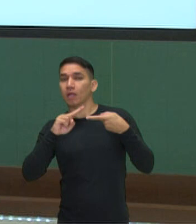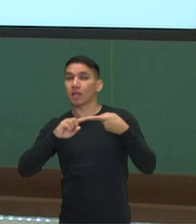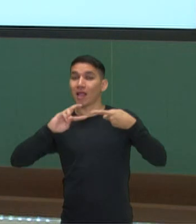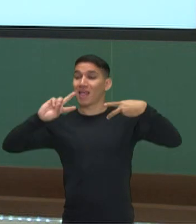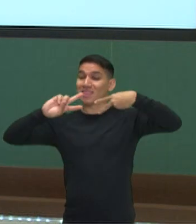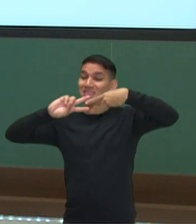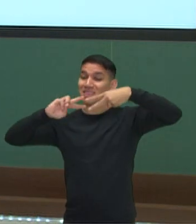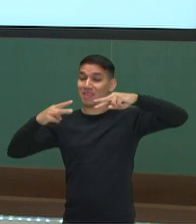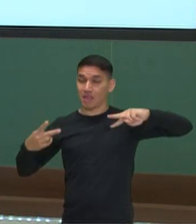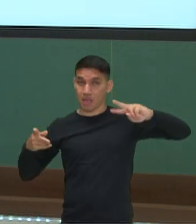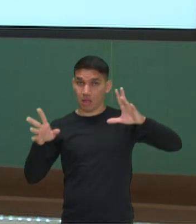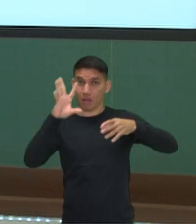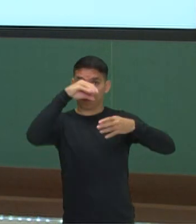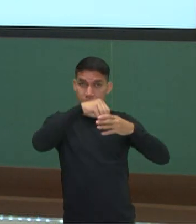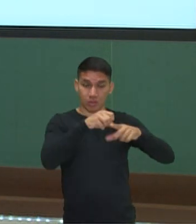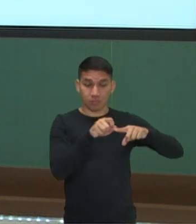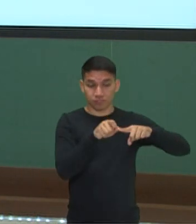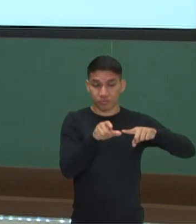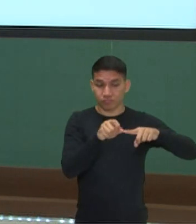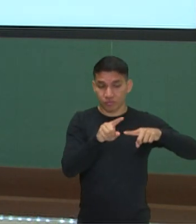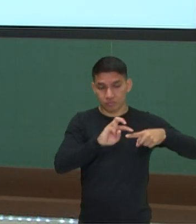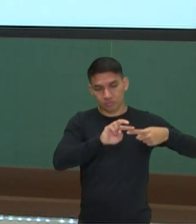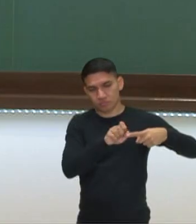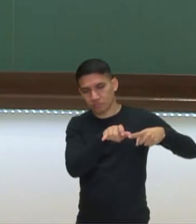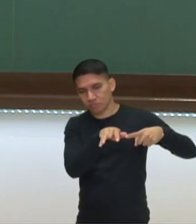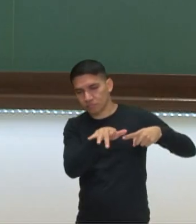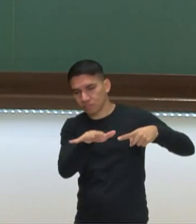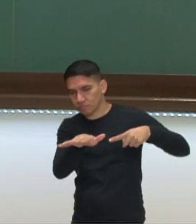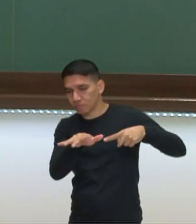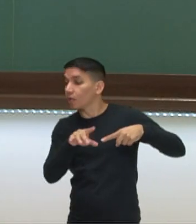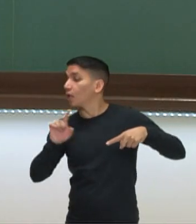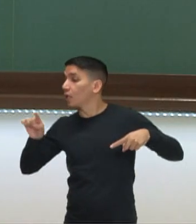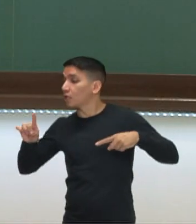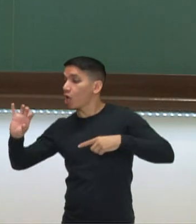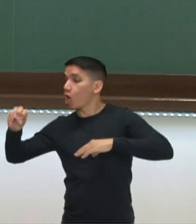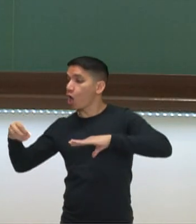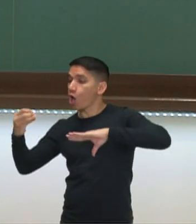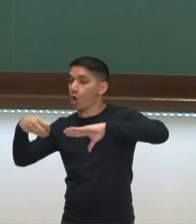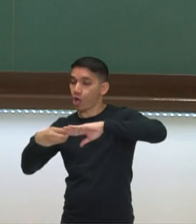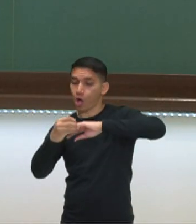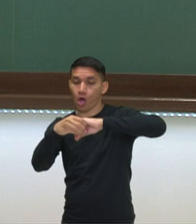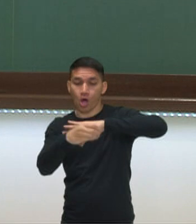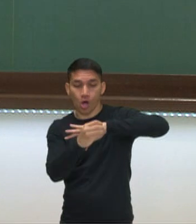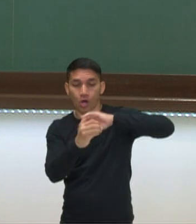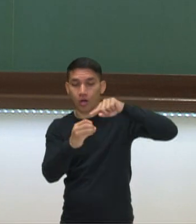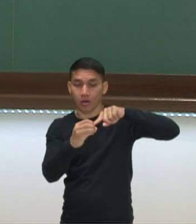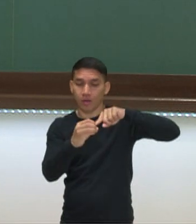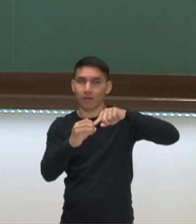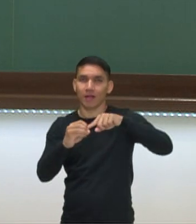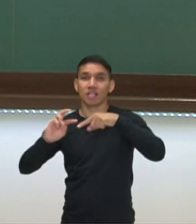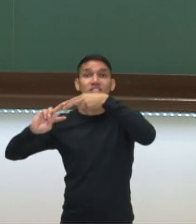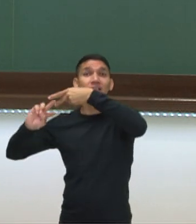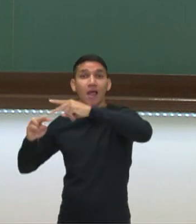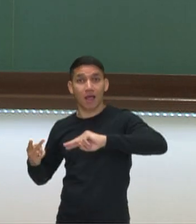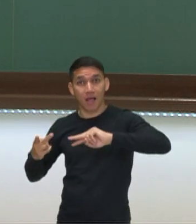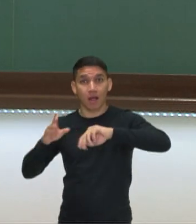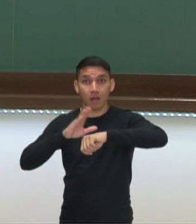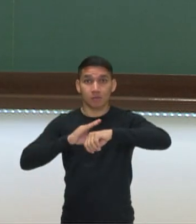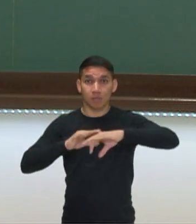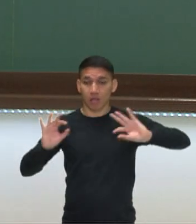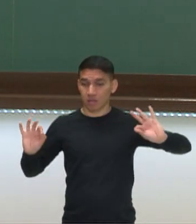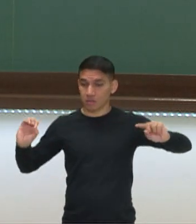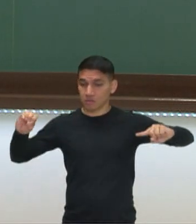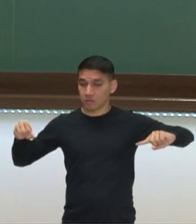no espermatozoide, temos lá DNA que está vindo no óvulo. Quando essas células se unem,